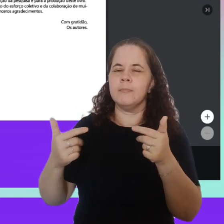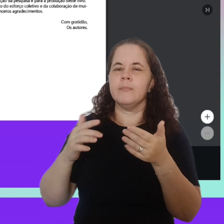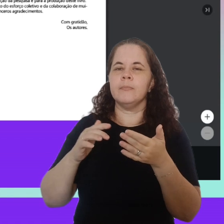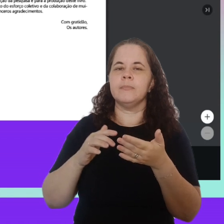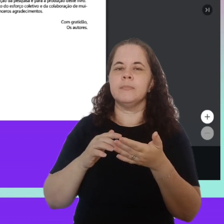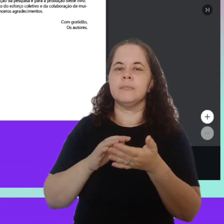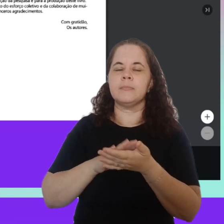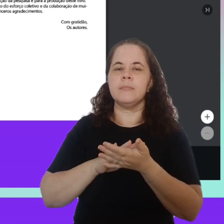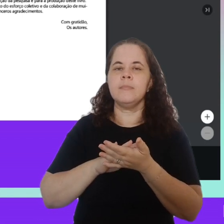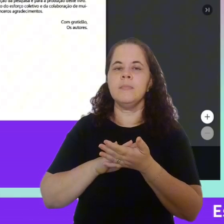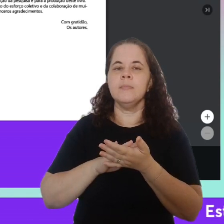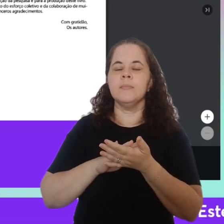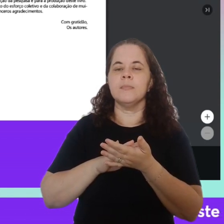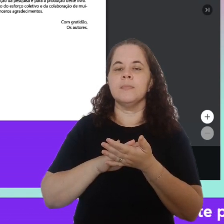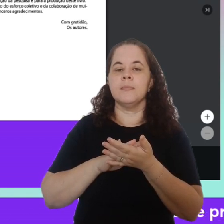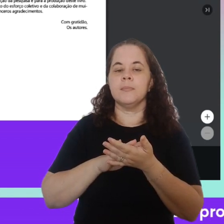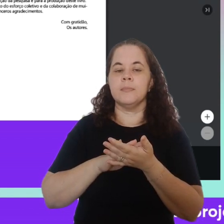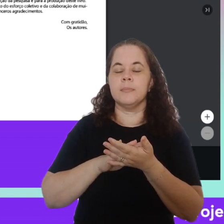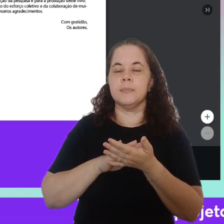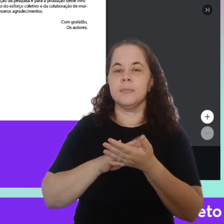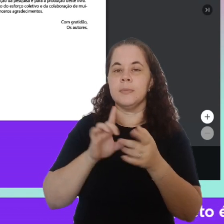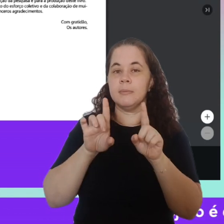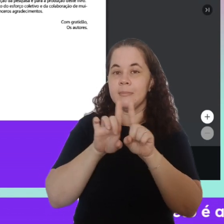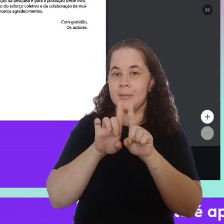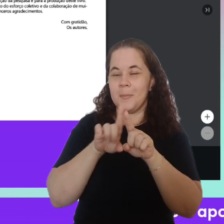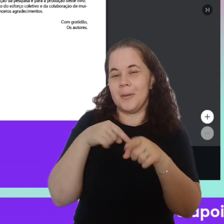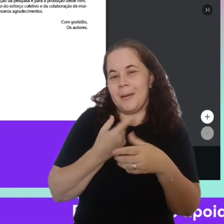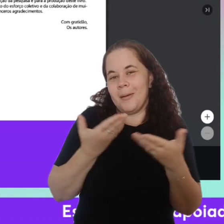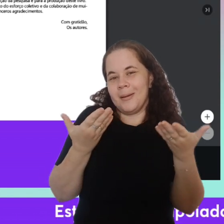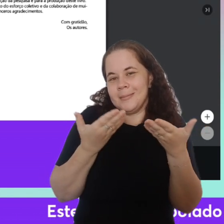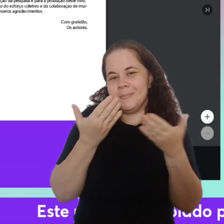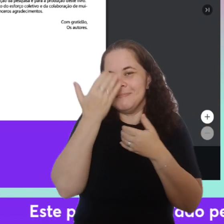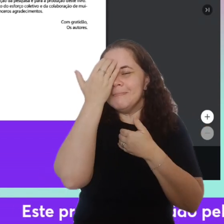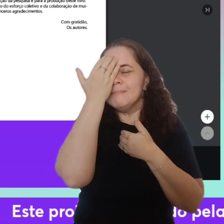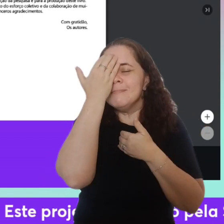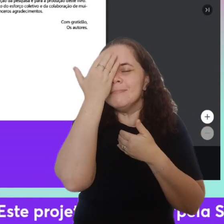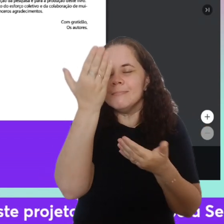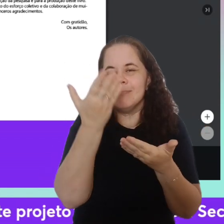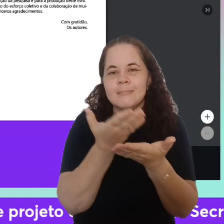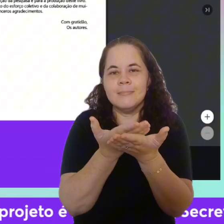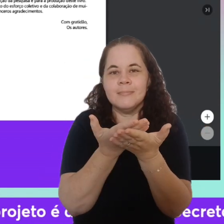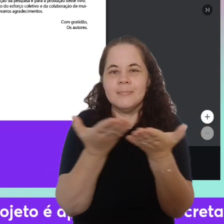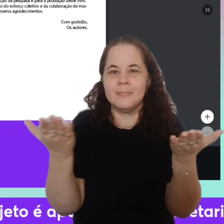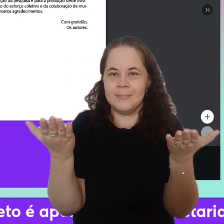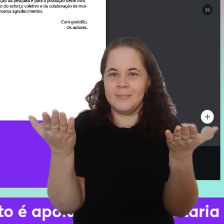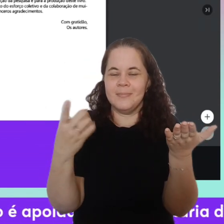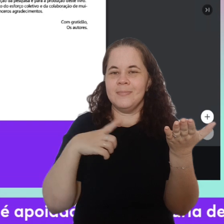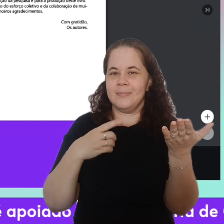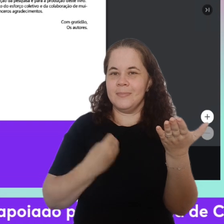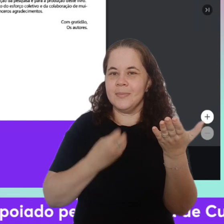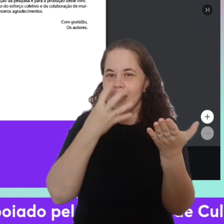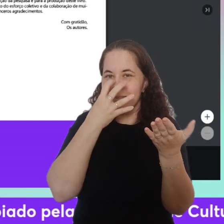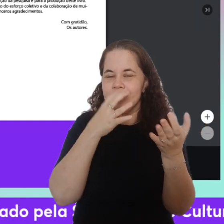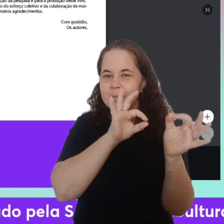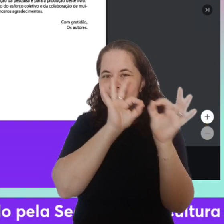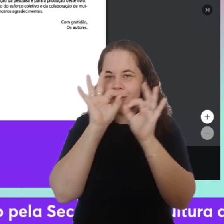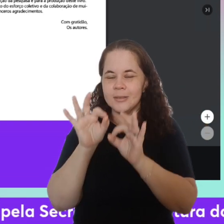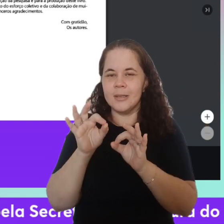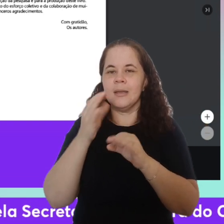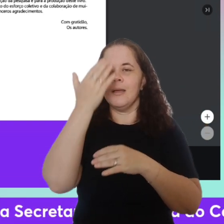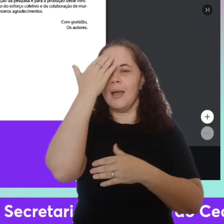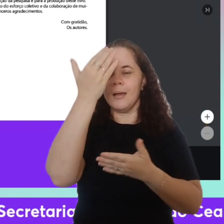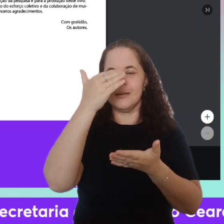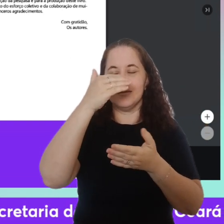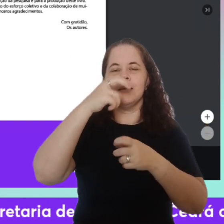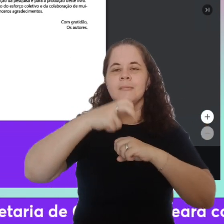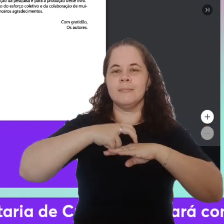gente tinha previsto no edital. E a gente agradece imensamente a vocês que estão aqui. A gente agradece a Secretaria pelo